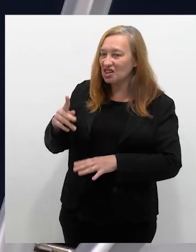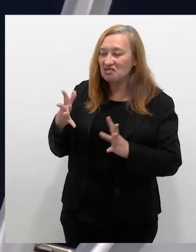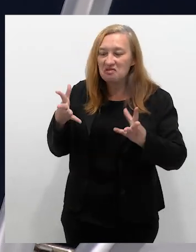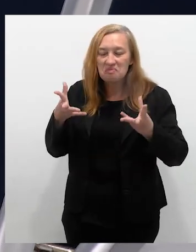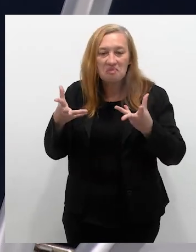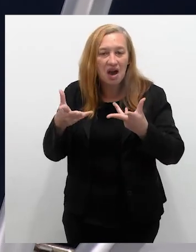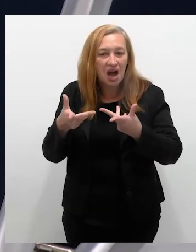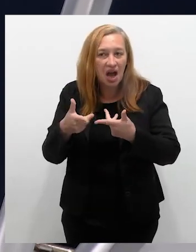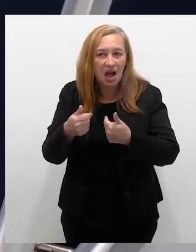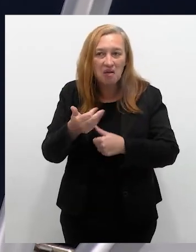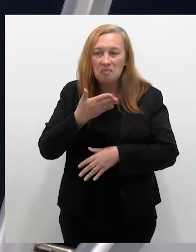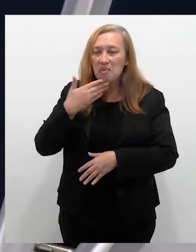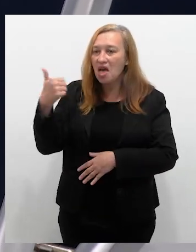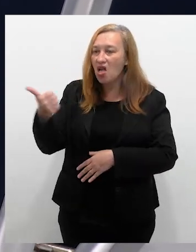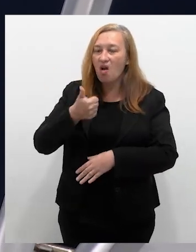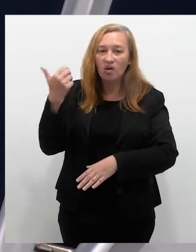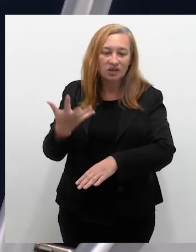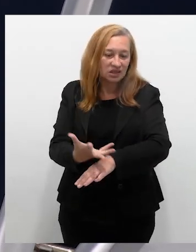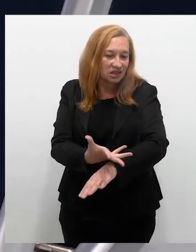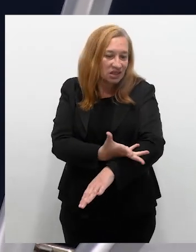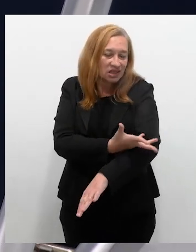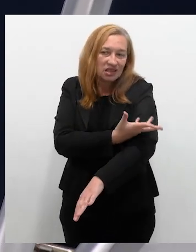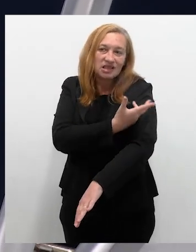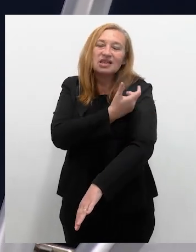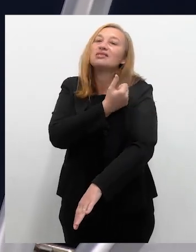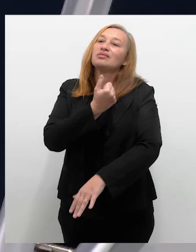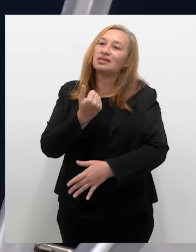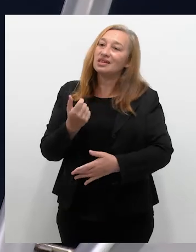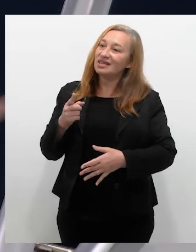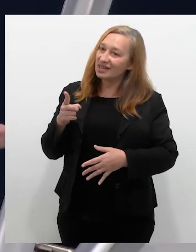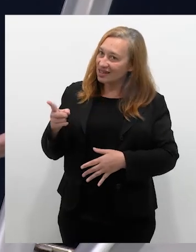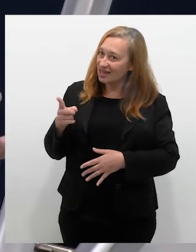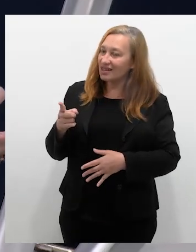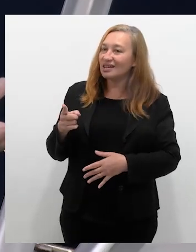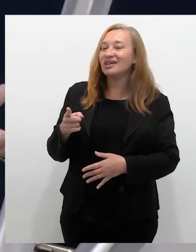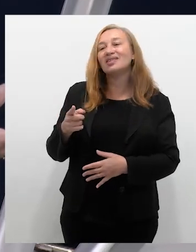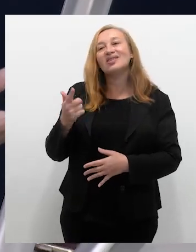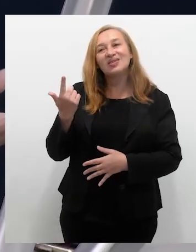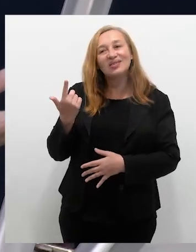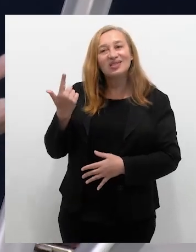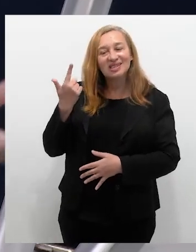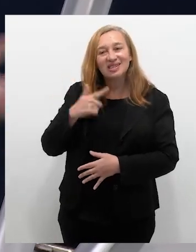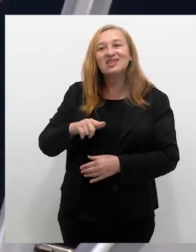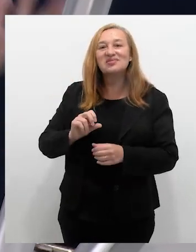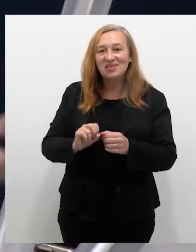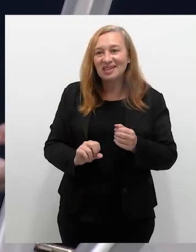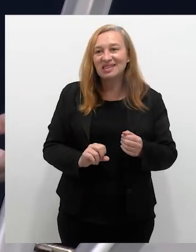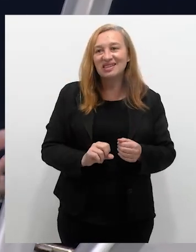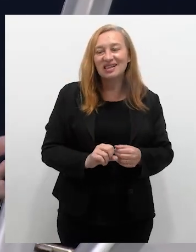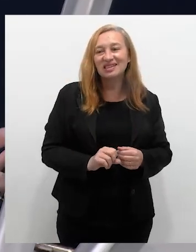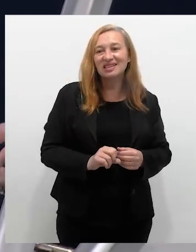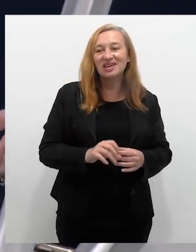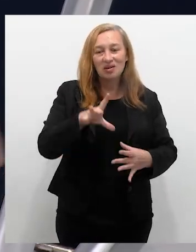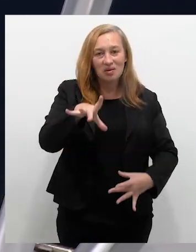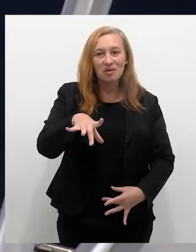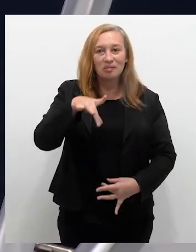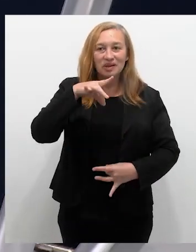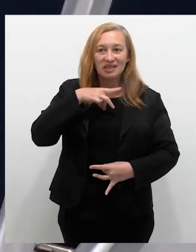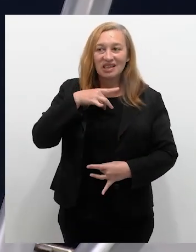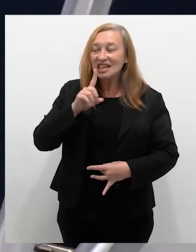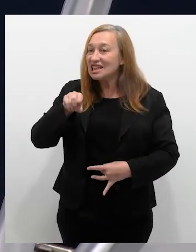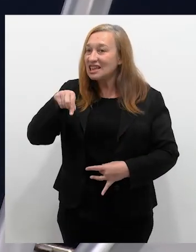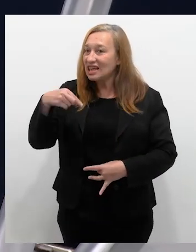foi o melhor. Foi de arrepiar, assim, de emocionar. E ele fez, óbvio, né, o